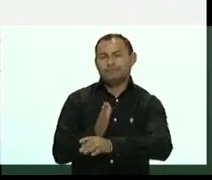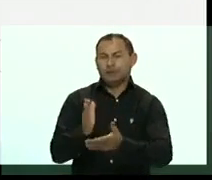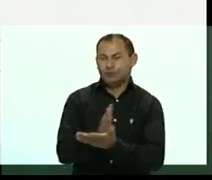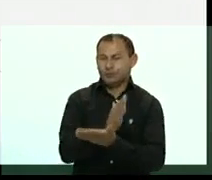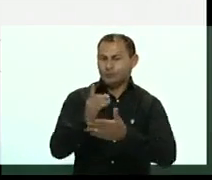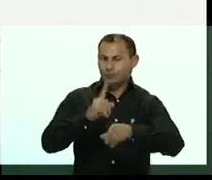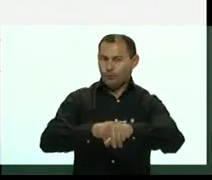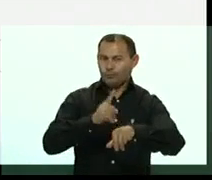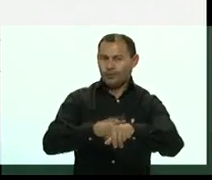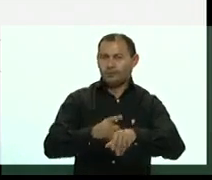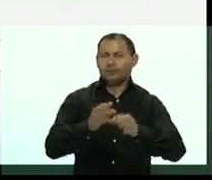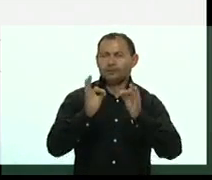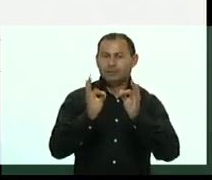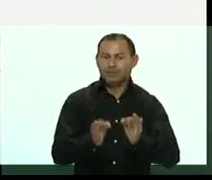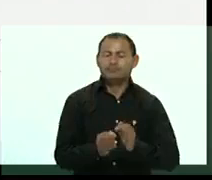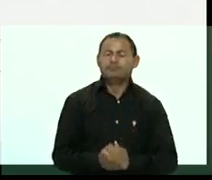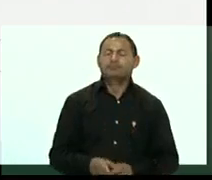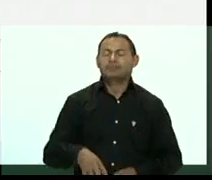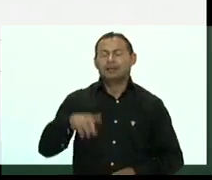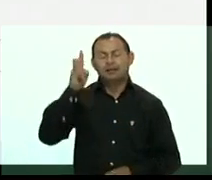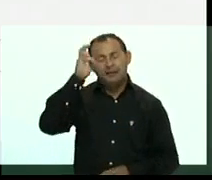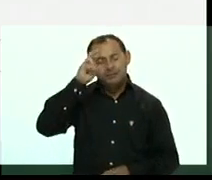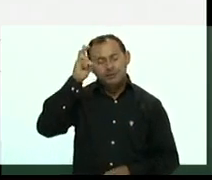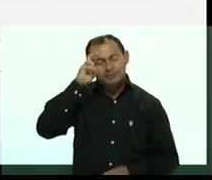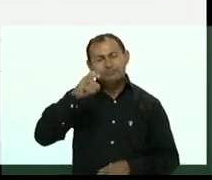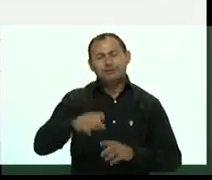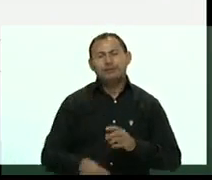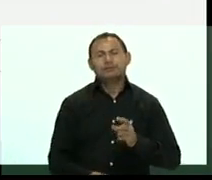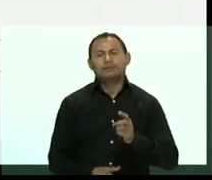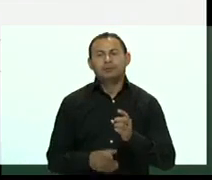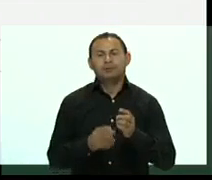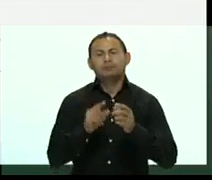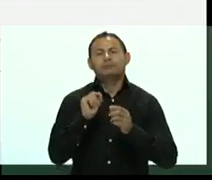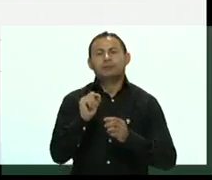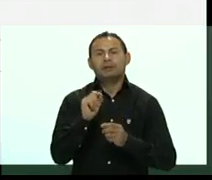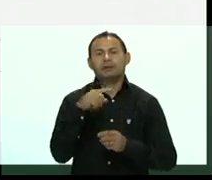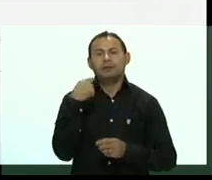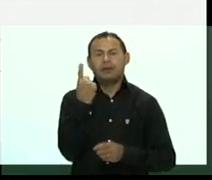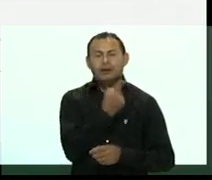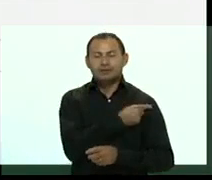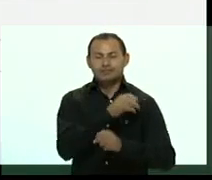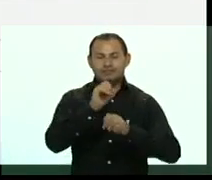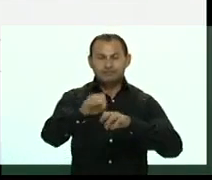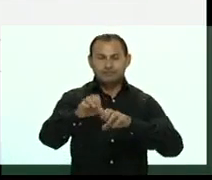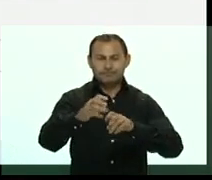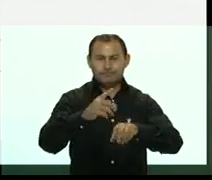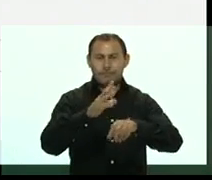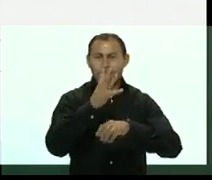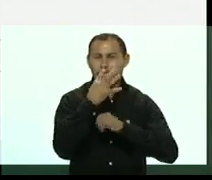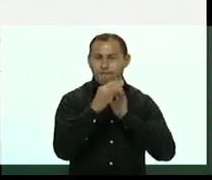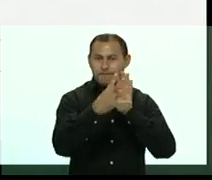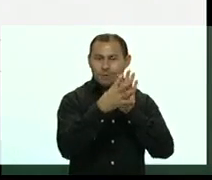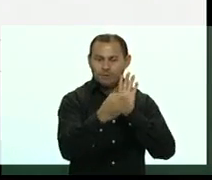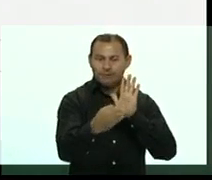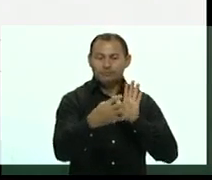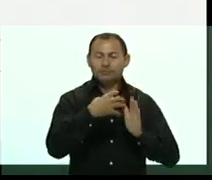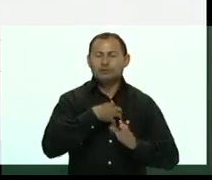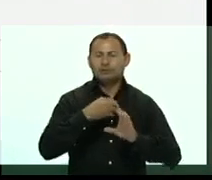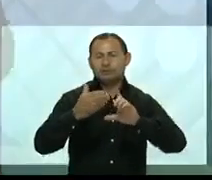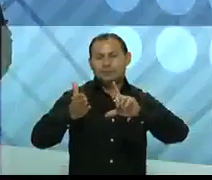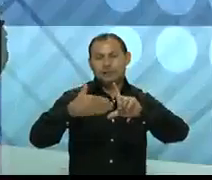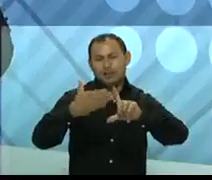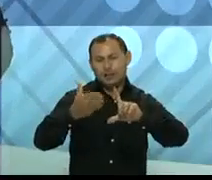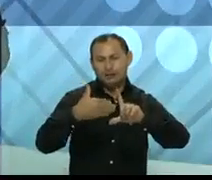situações problemas. Então, relembrando que uma vez que nós estamos trabalhando nesse modelo, nesse formato de